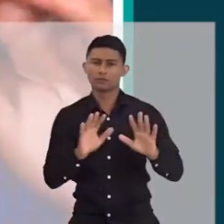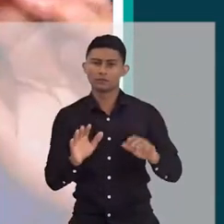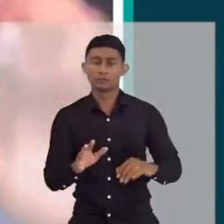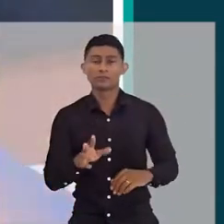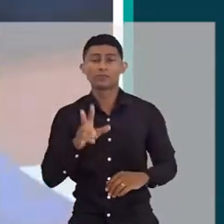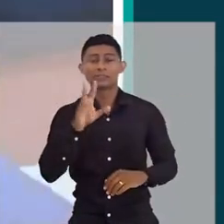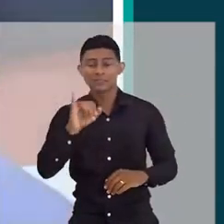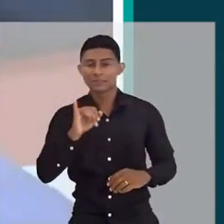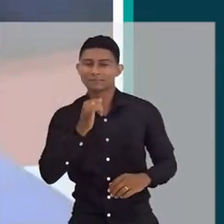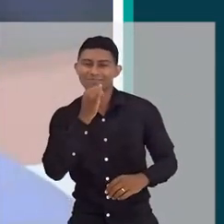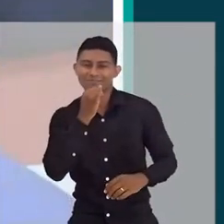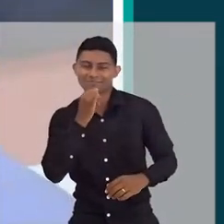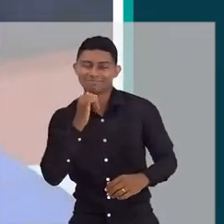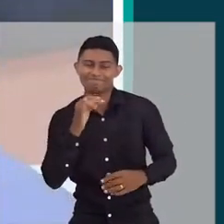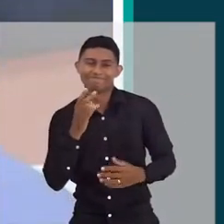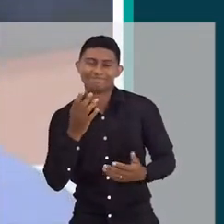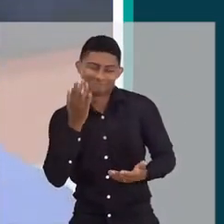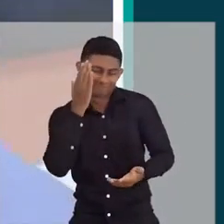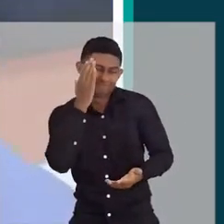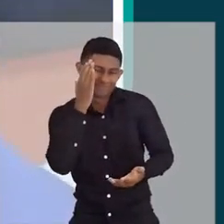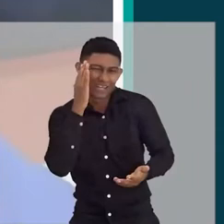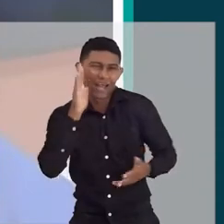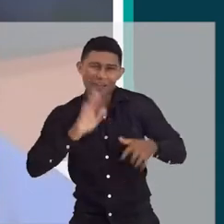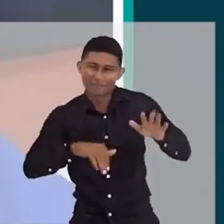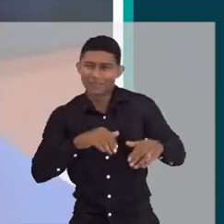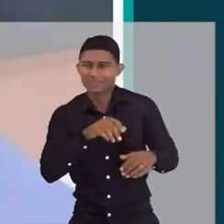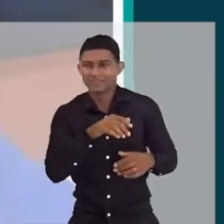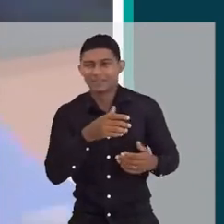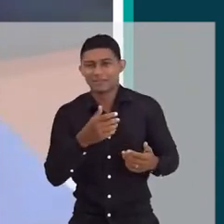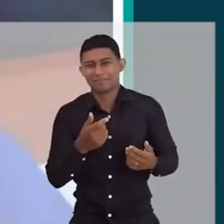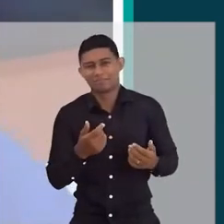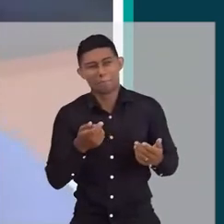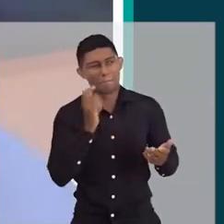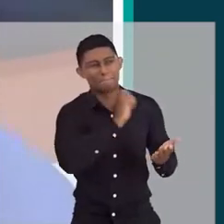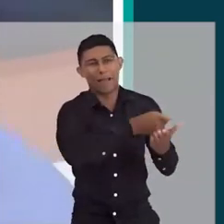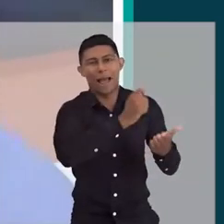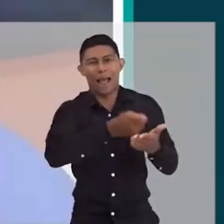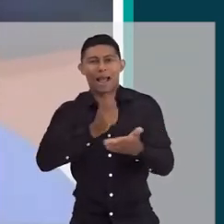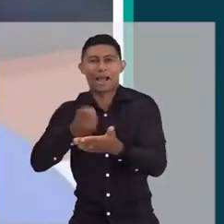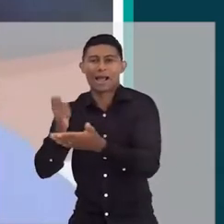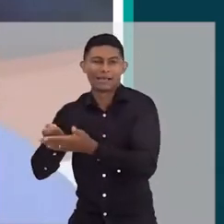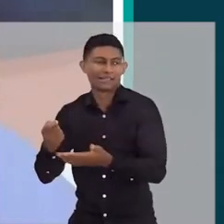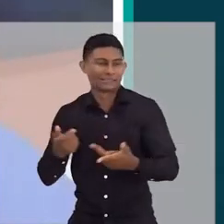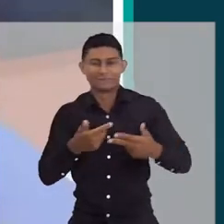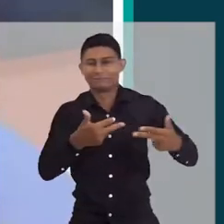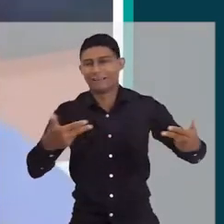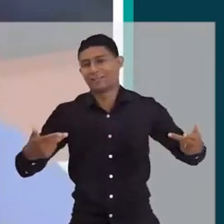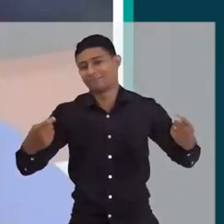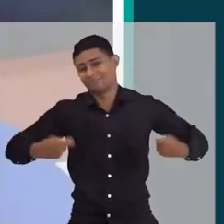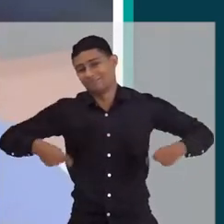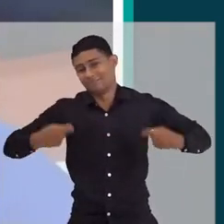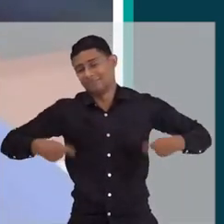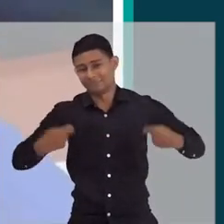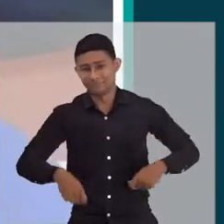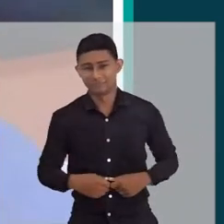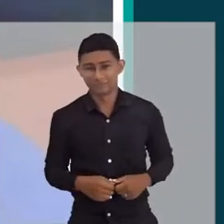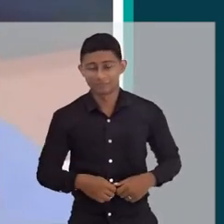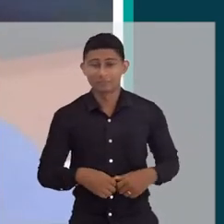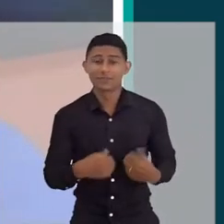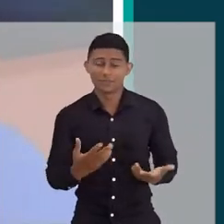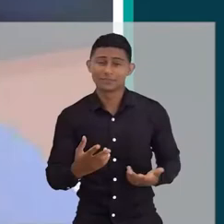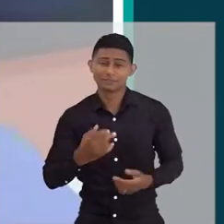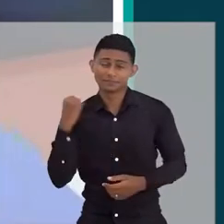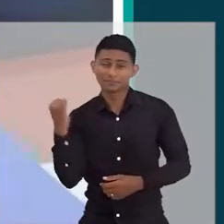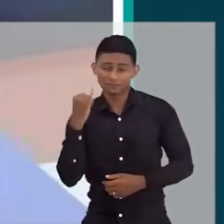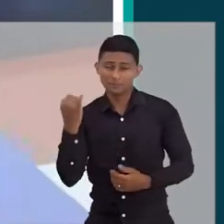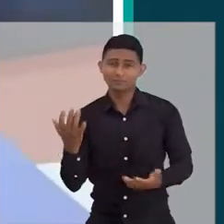motivo. Quando a barriga ronca, óbvio, né? A gente tem boleto para pagar. Então, ter outros produtos, que é isso que o Mauro falou